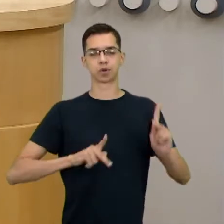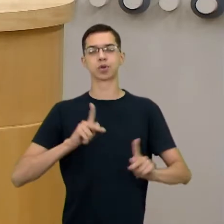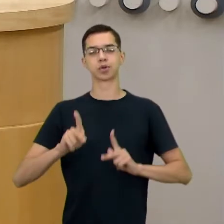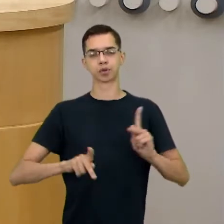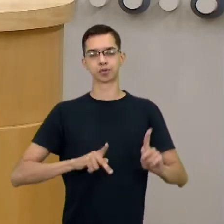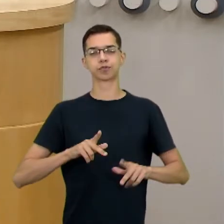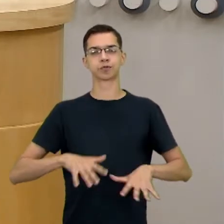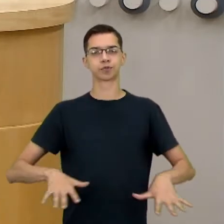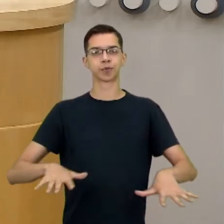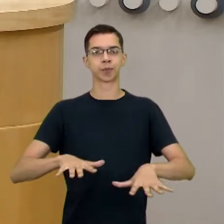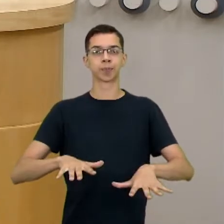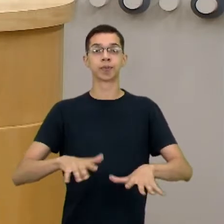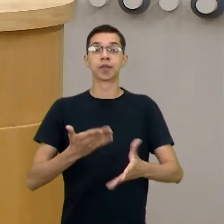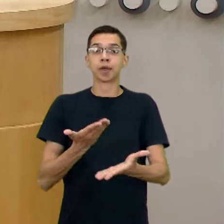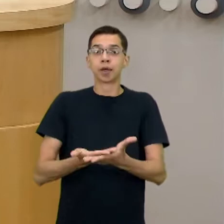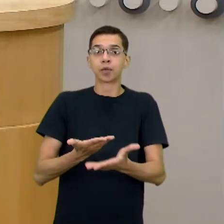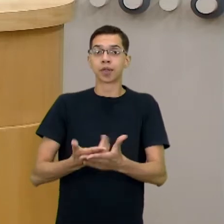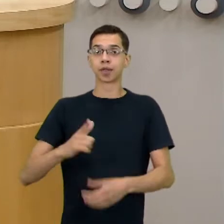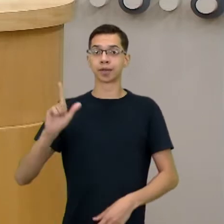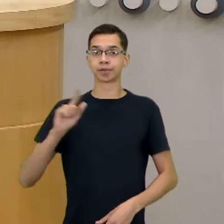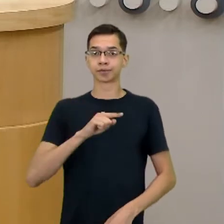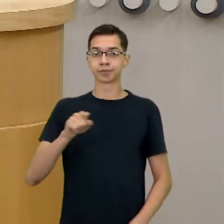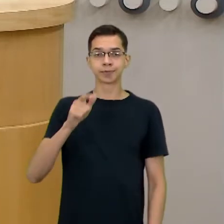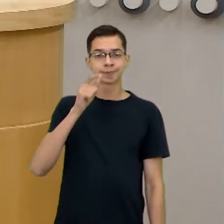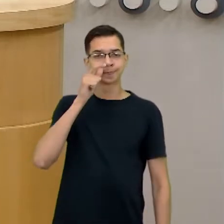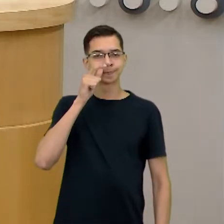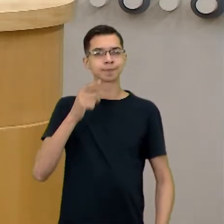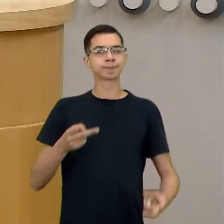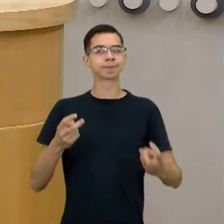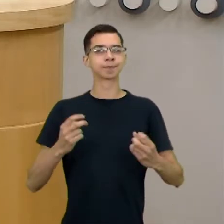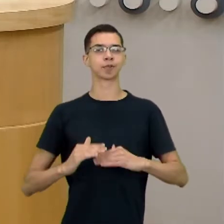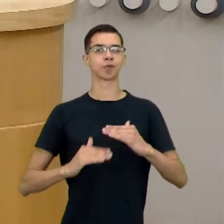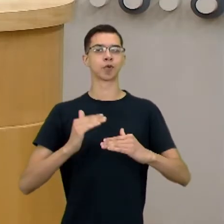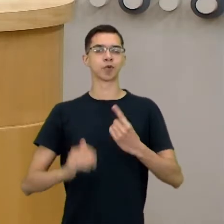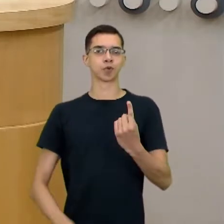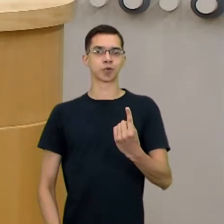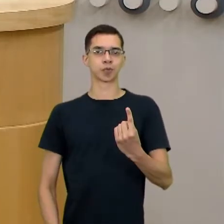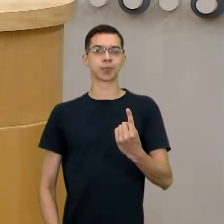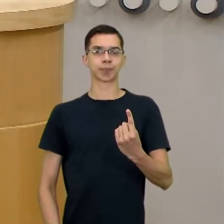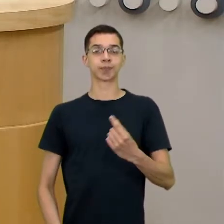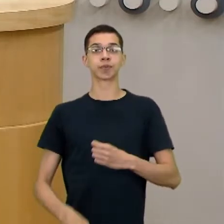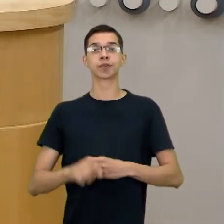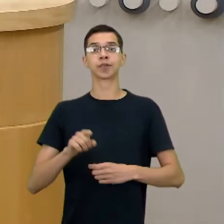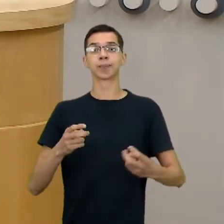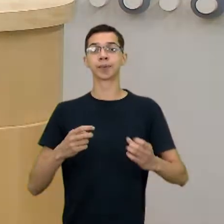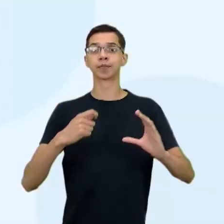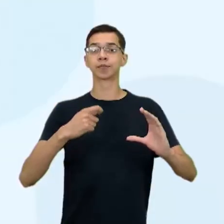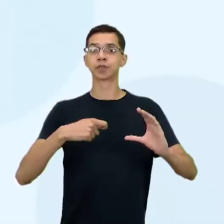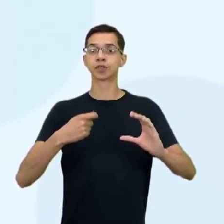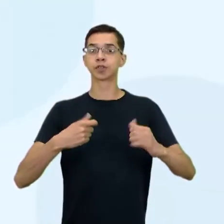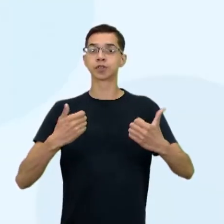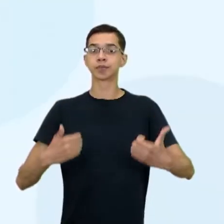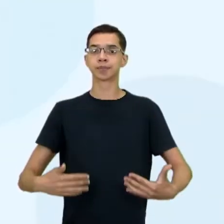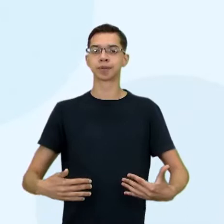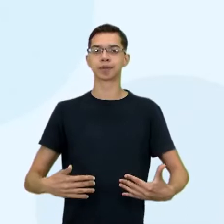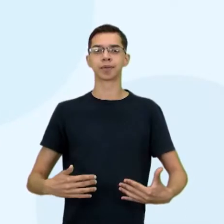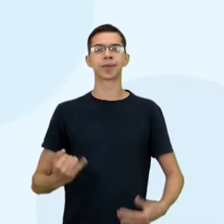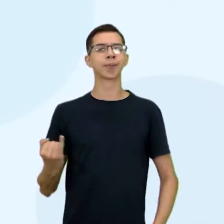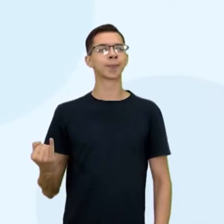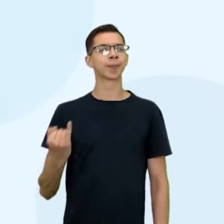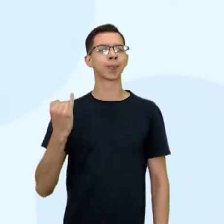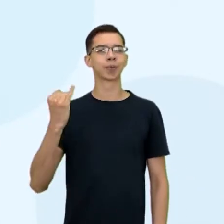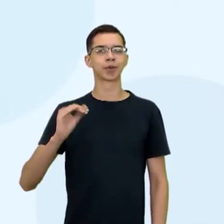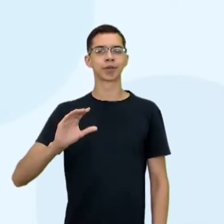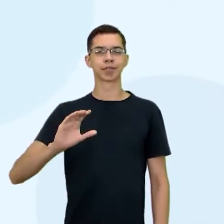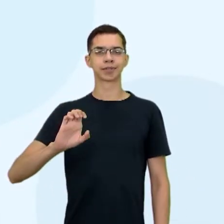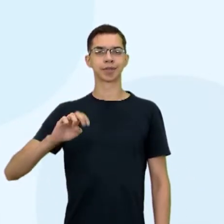na aula anterior, né, no desenvolvimento 1, um vídeo aí falando sobre a importância do censo 2020,